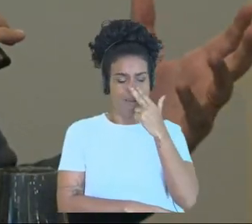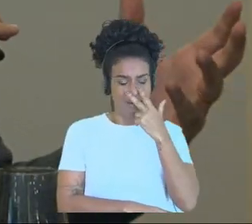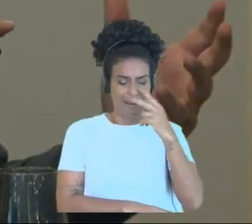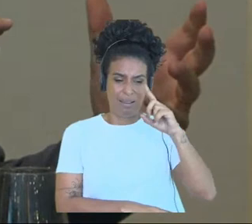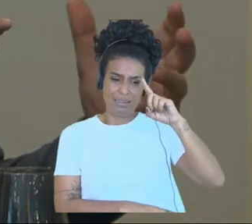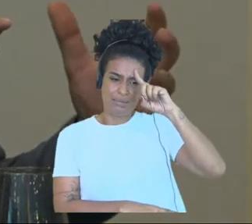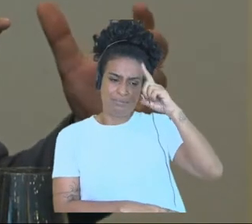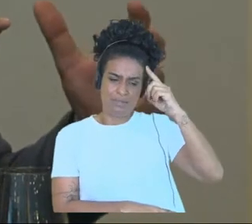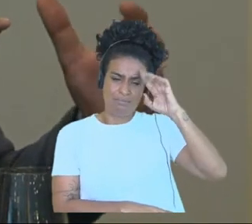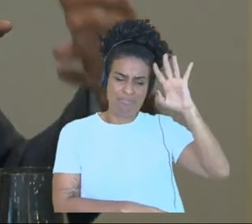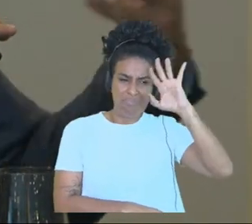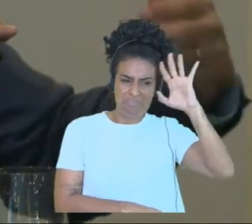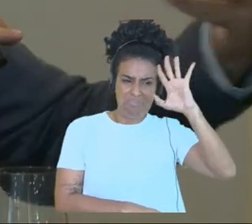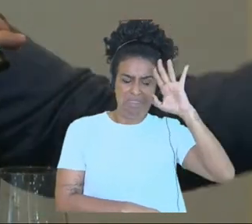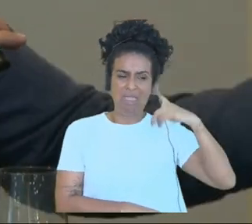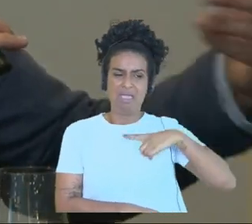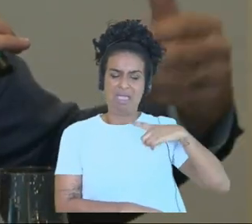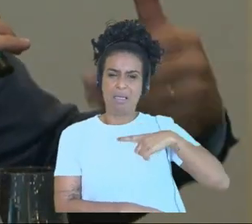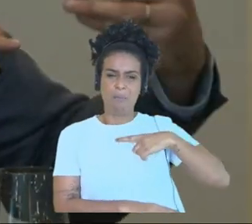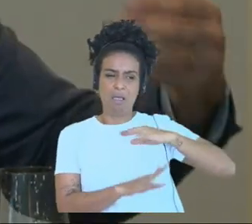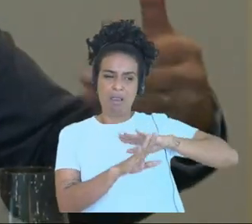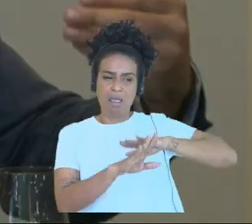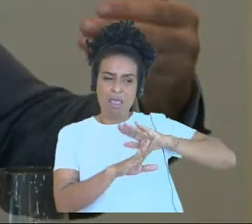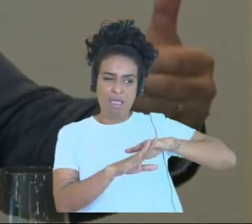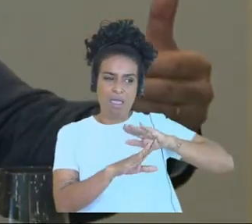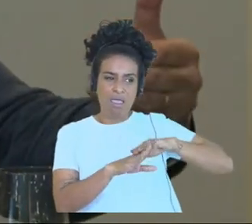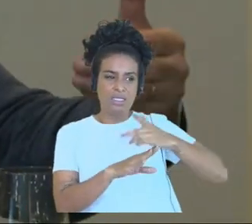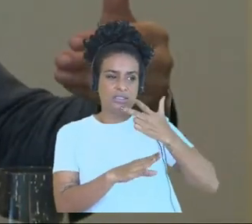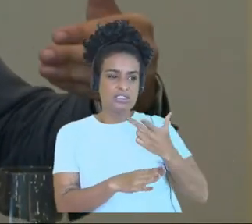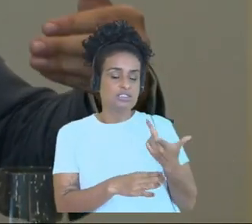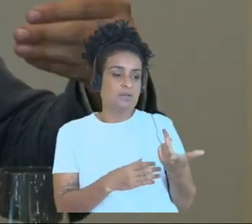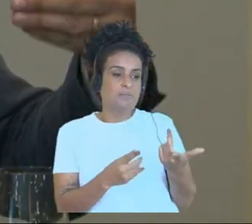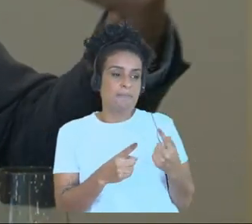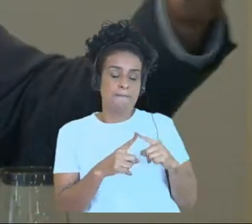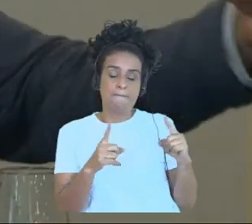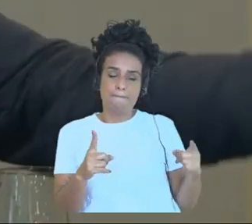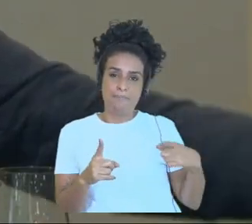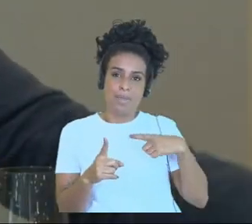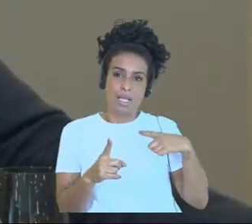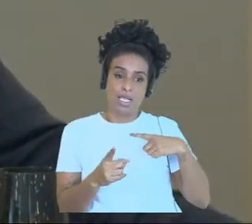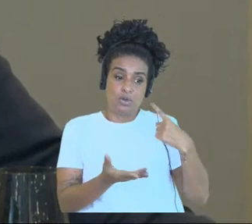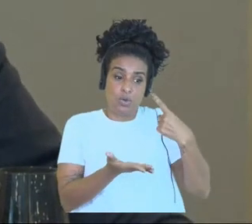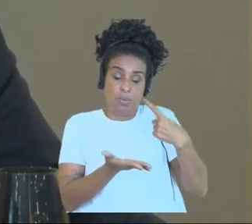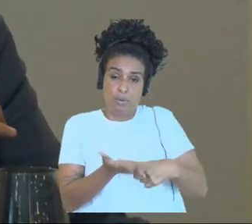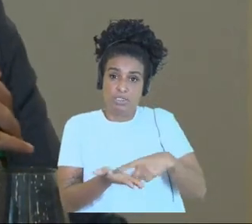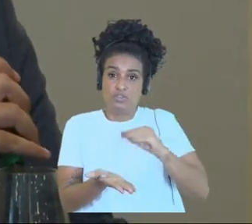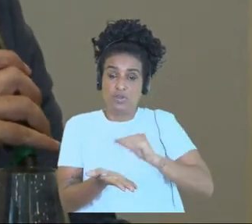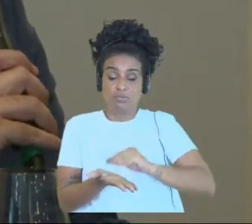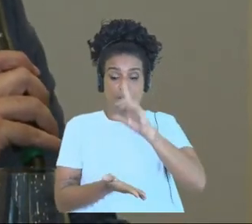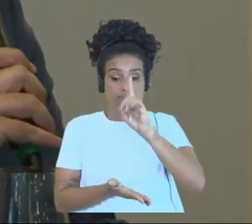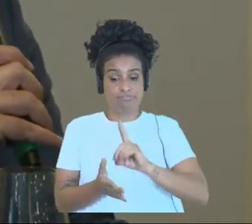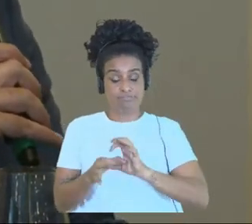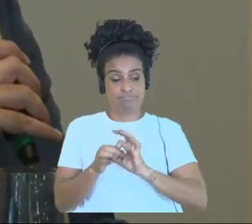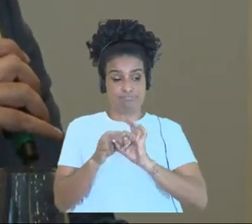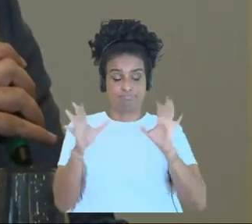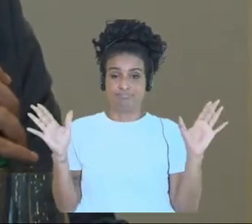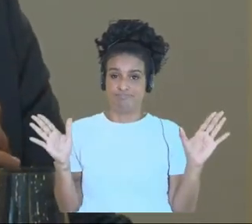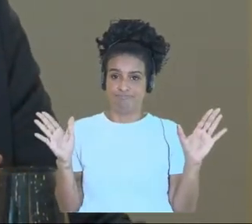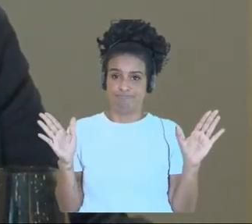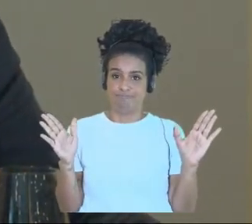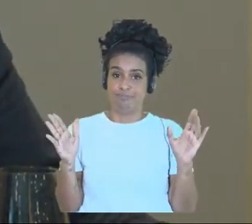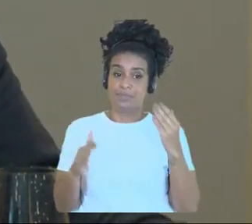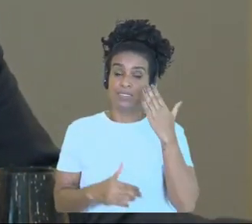esquerda latino-americana, num momento em que a esquerda latino-americana não tinha um compromisso com a democracia liberal,